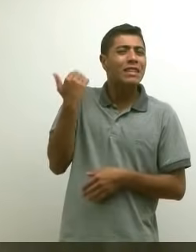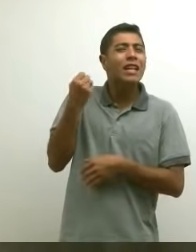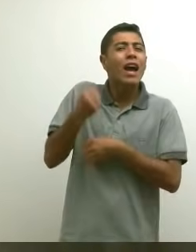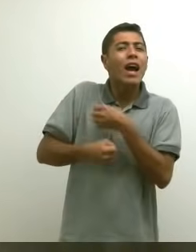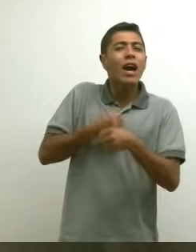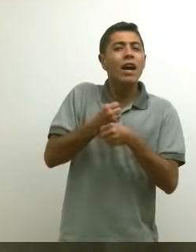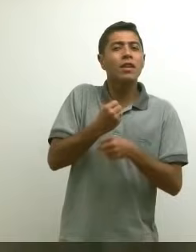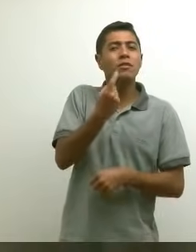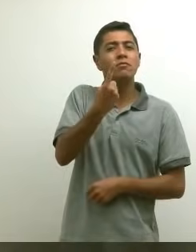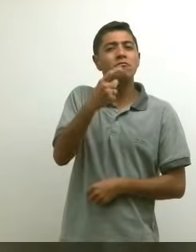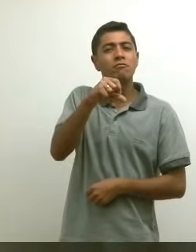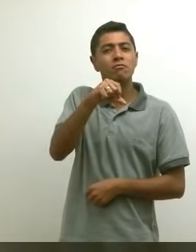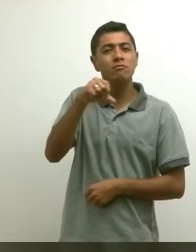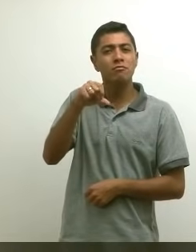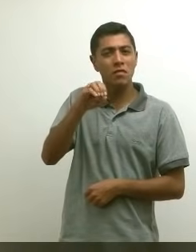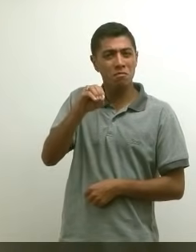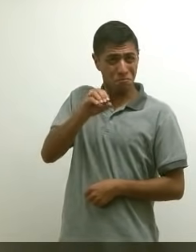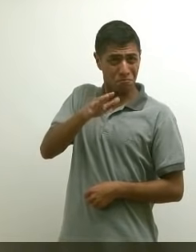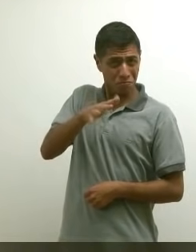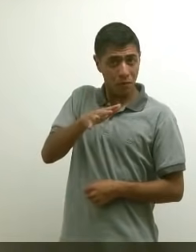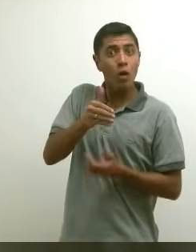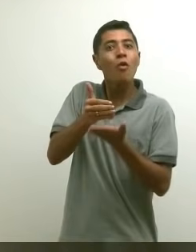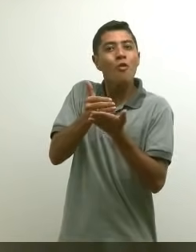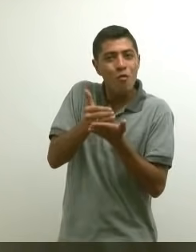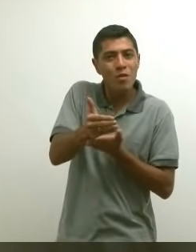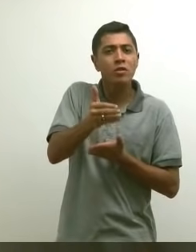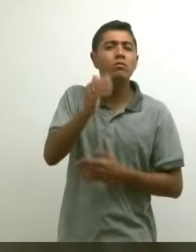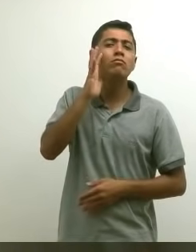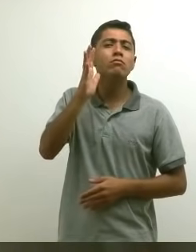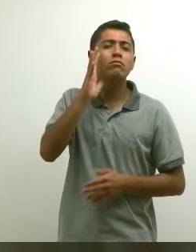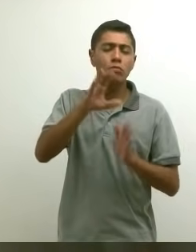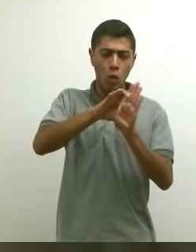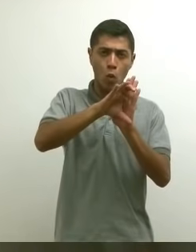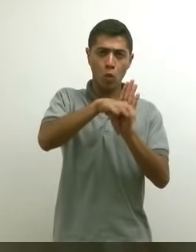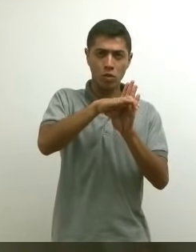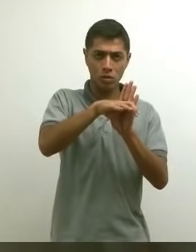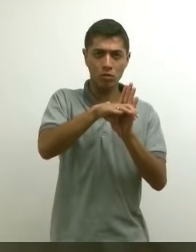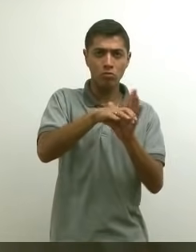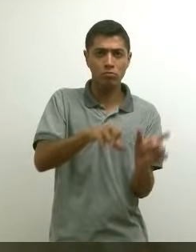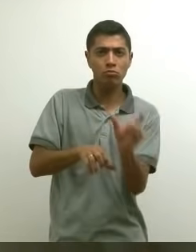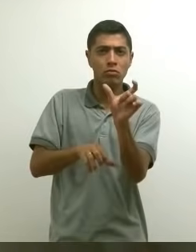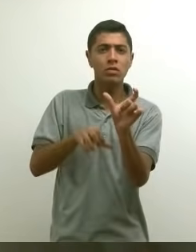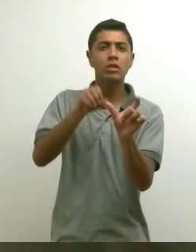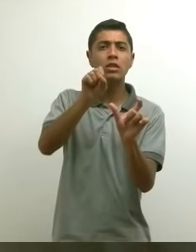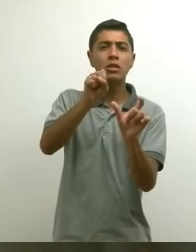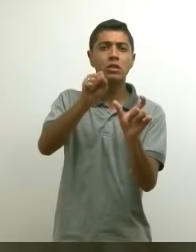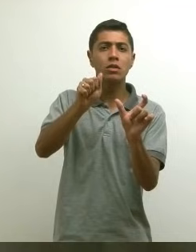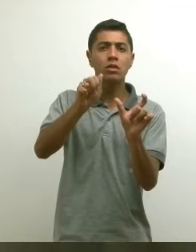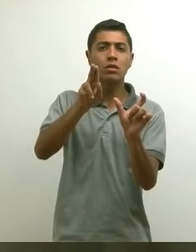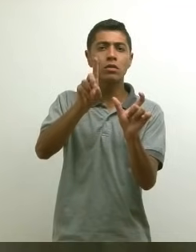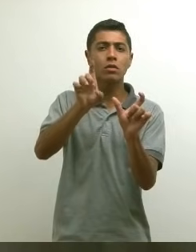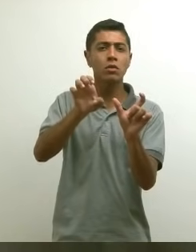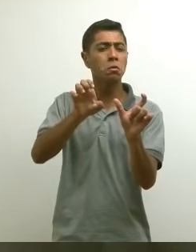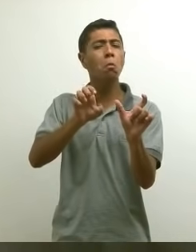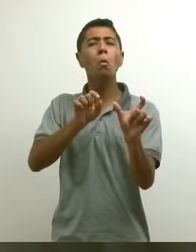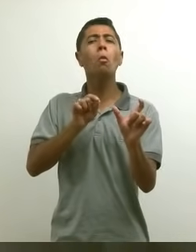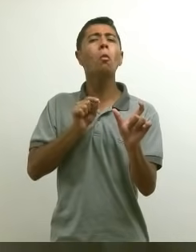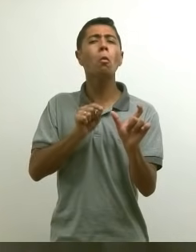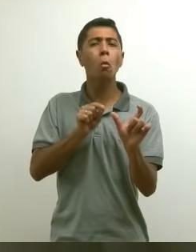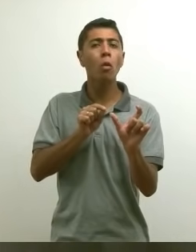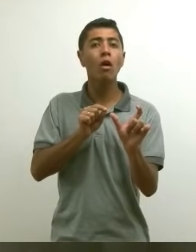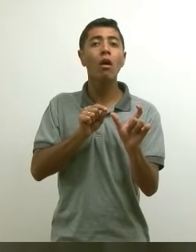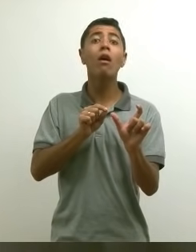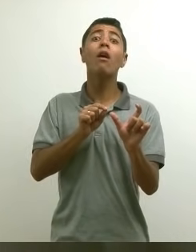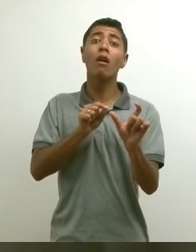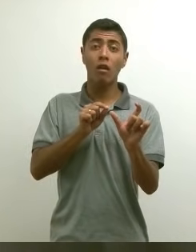a revisão do conceito de saúde e dentro desse conceito amplo de saúde a gente tem que trabalhar muito com o caminho